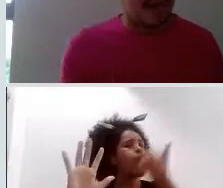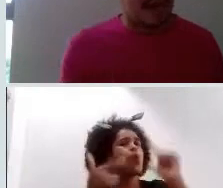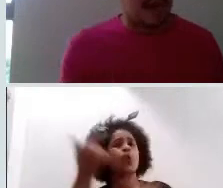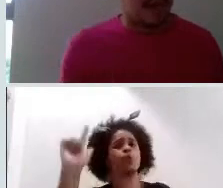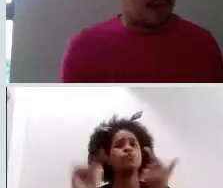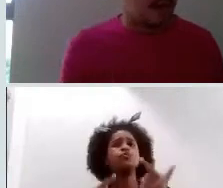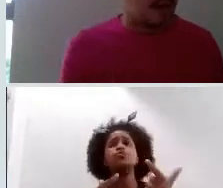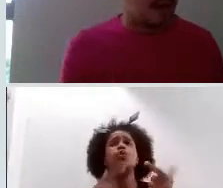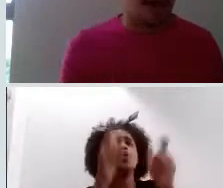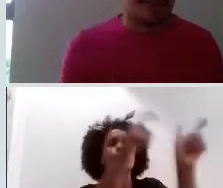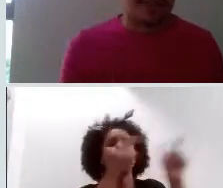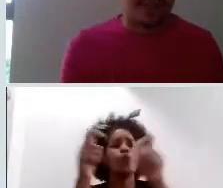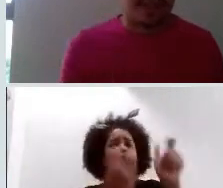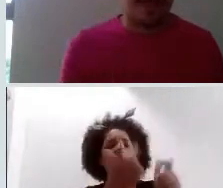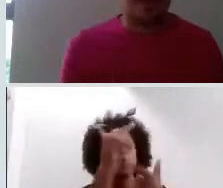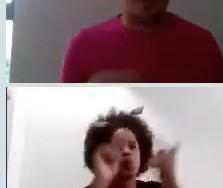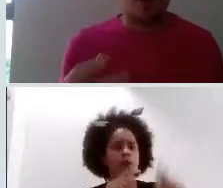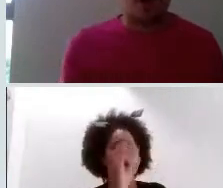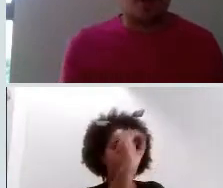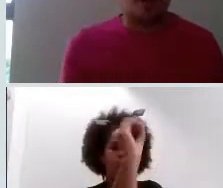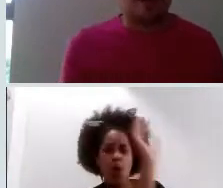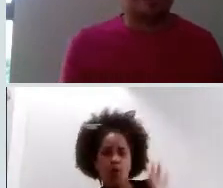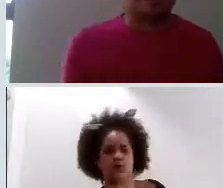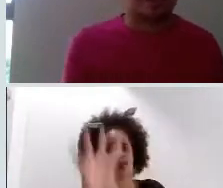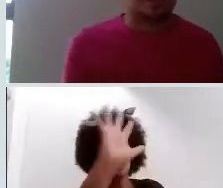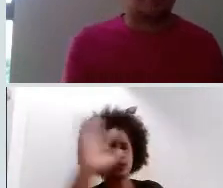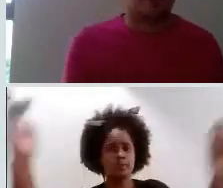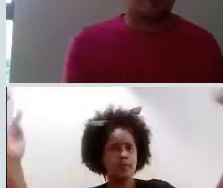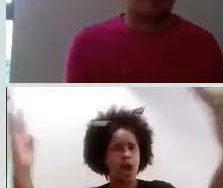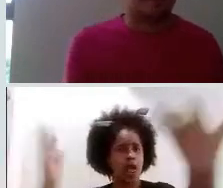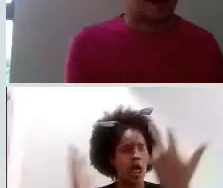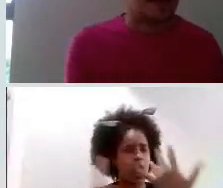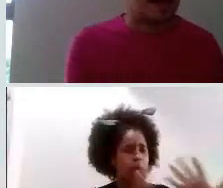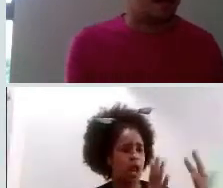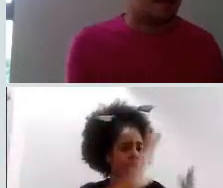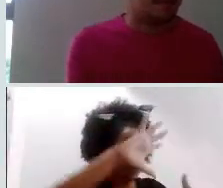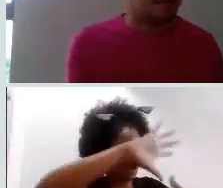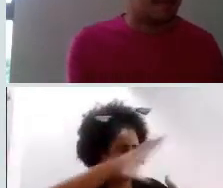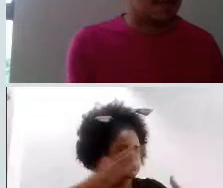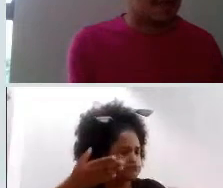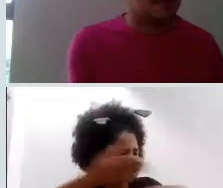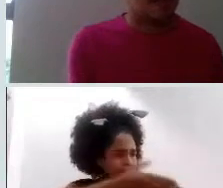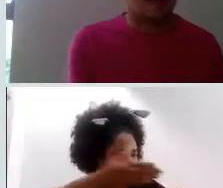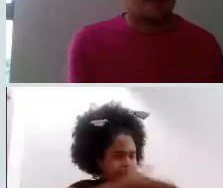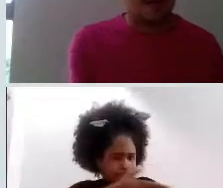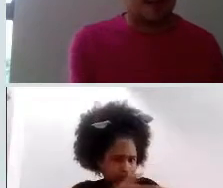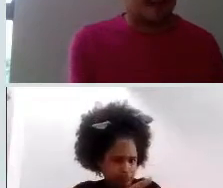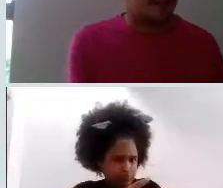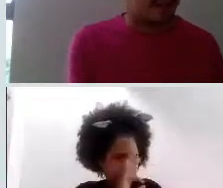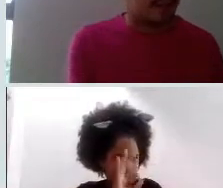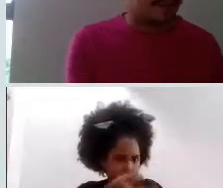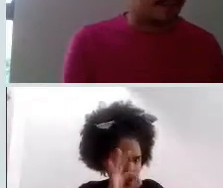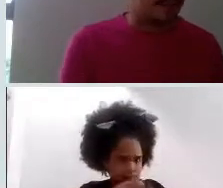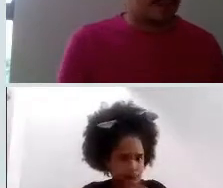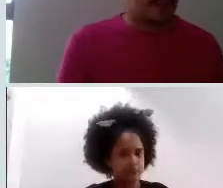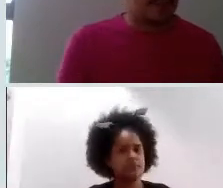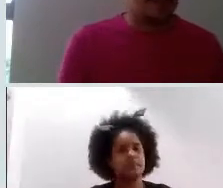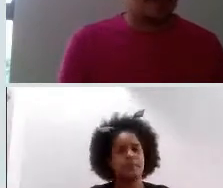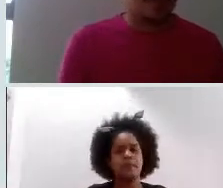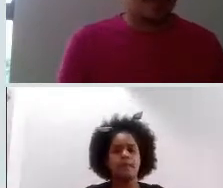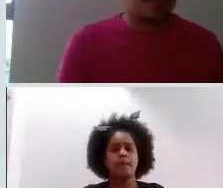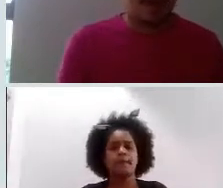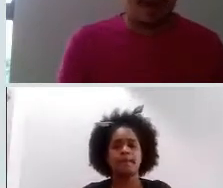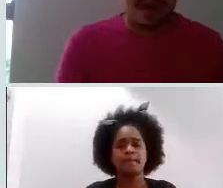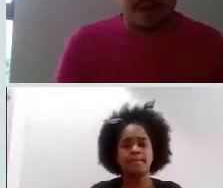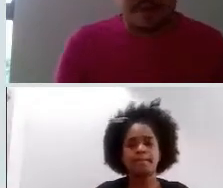vieram da Oceania, como essa hipótese malaio-japonesa vai defender.